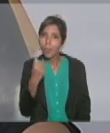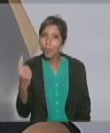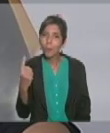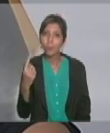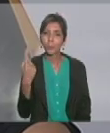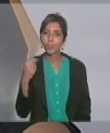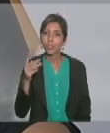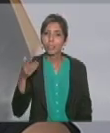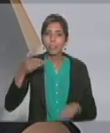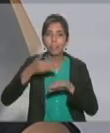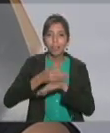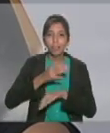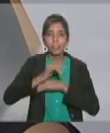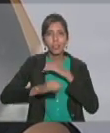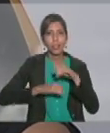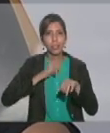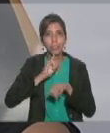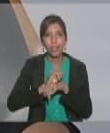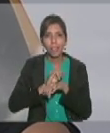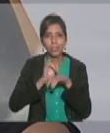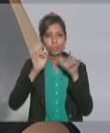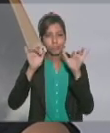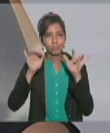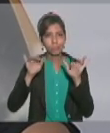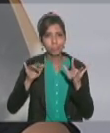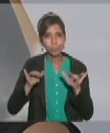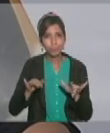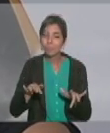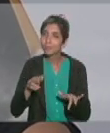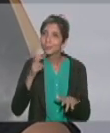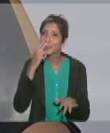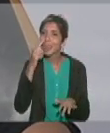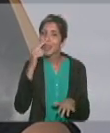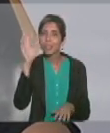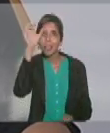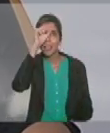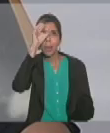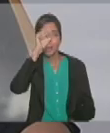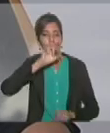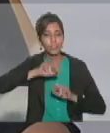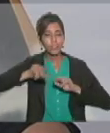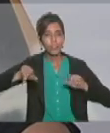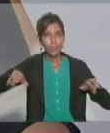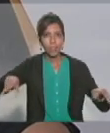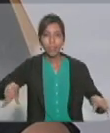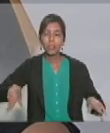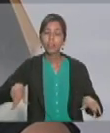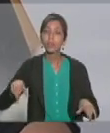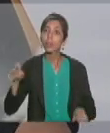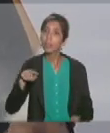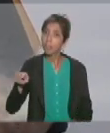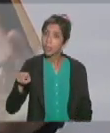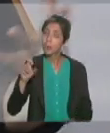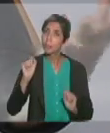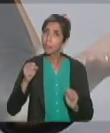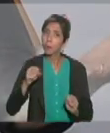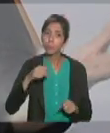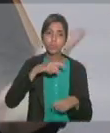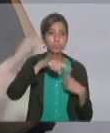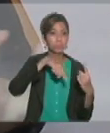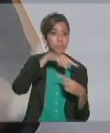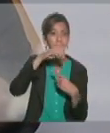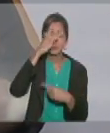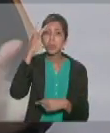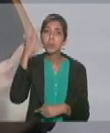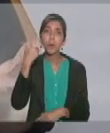uma plataforma em que cada aluno entra logado e vai fazendo uma trilha de aprendizagem, ele pode se